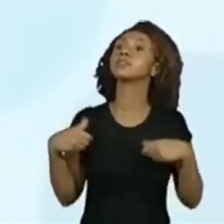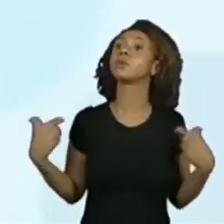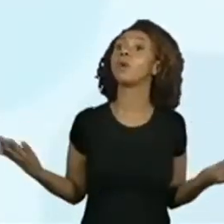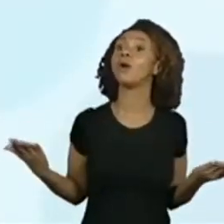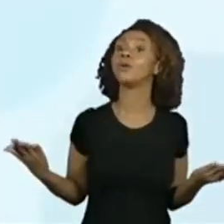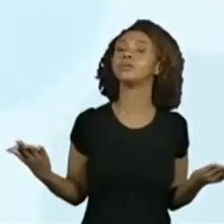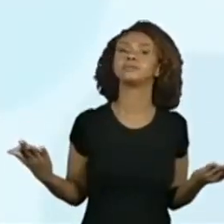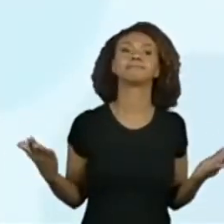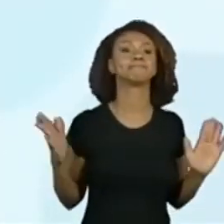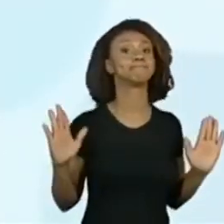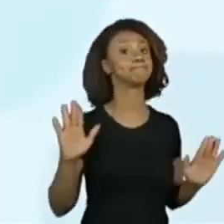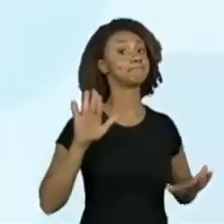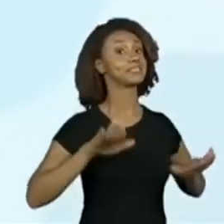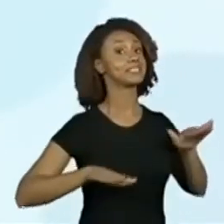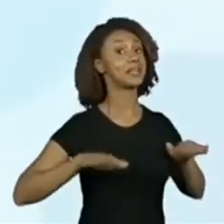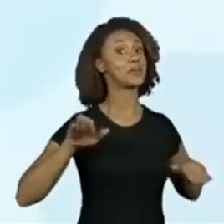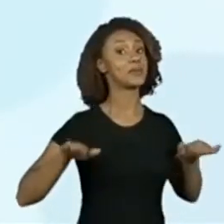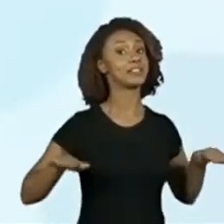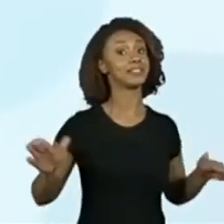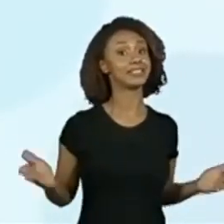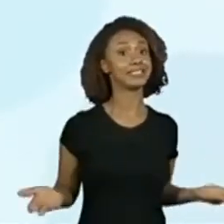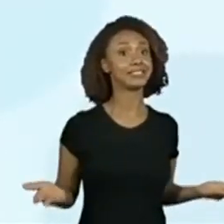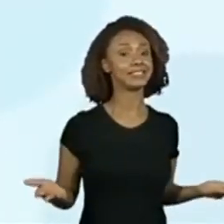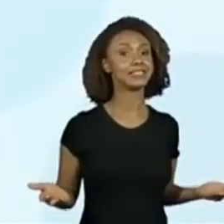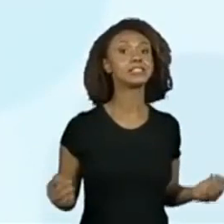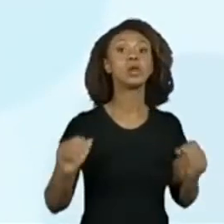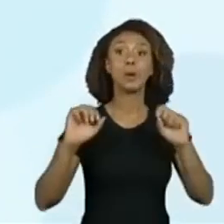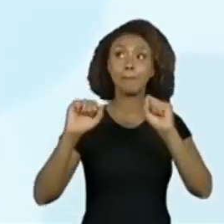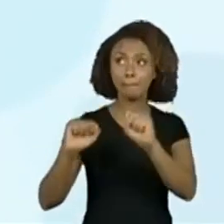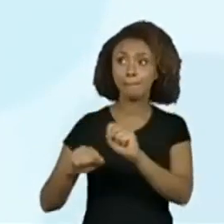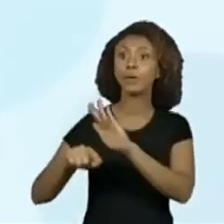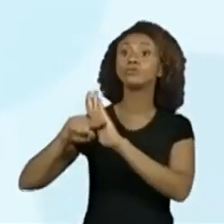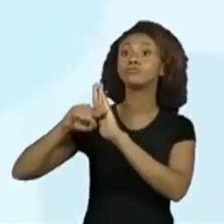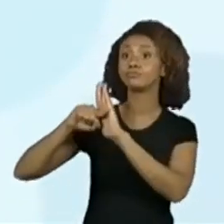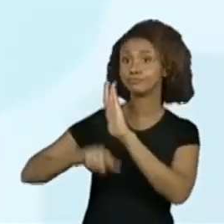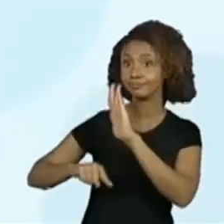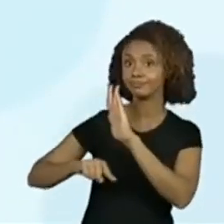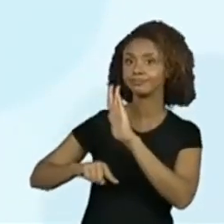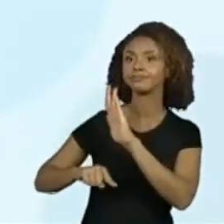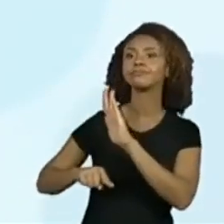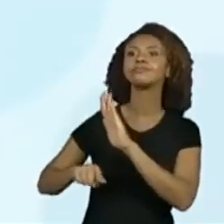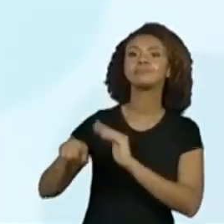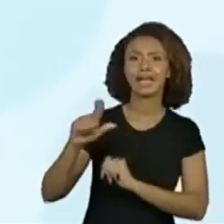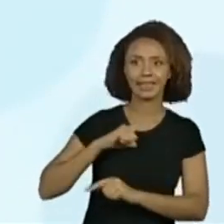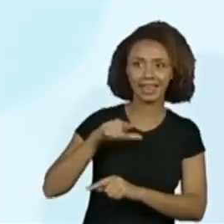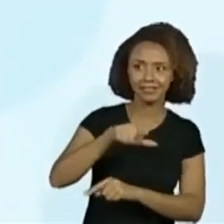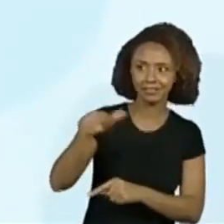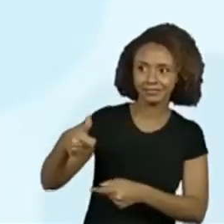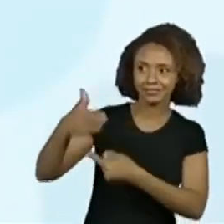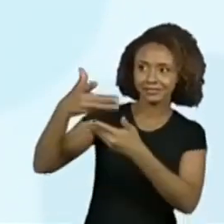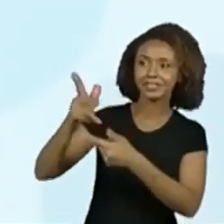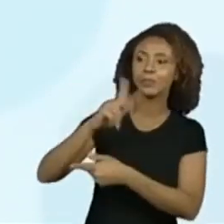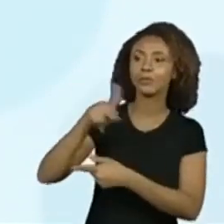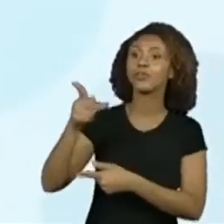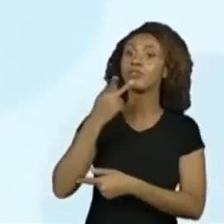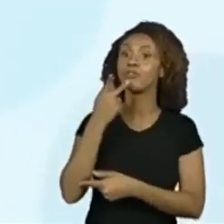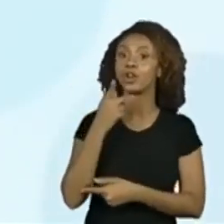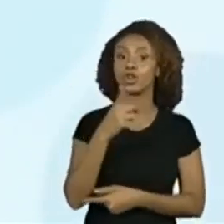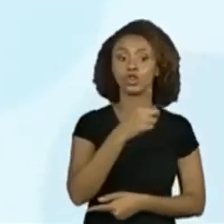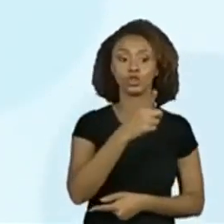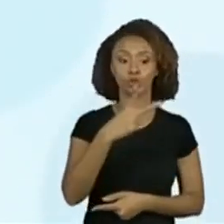vai depender podemos pensar na subtração como alguns professores apontaram 12 - 5 =